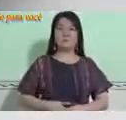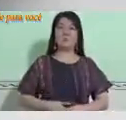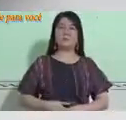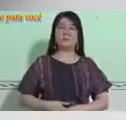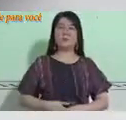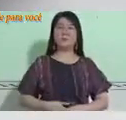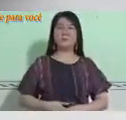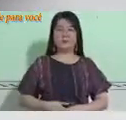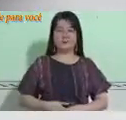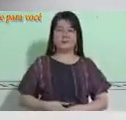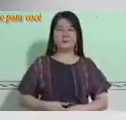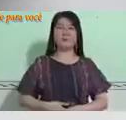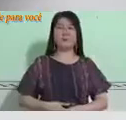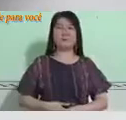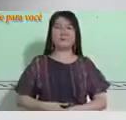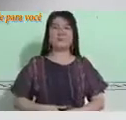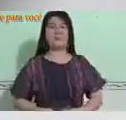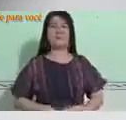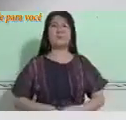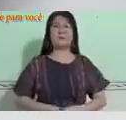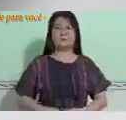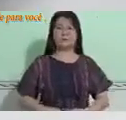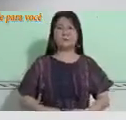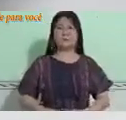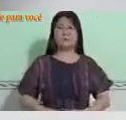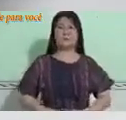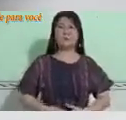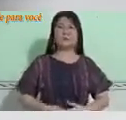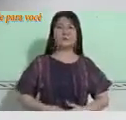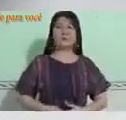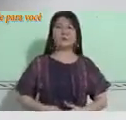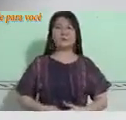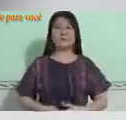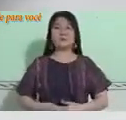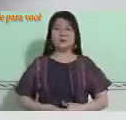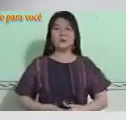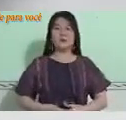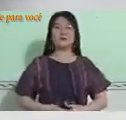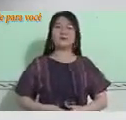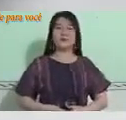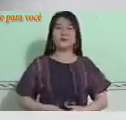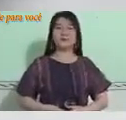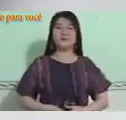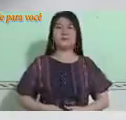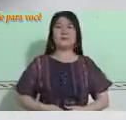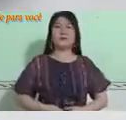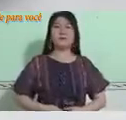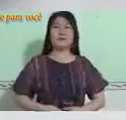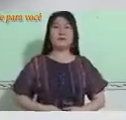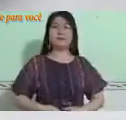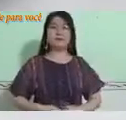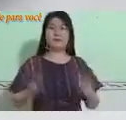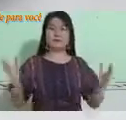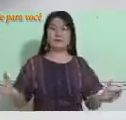Dessa forma, essa informação torna-se importante para o médico avaliar a relação entre o medicamento, dosia e